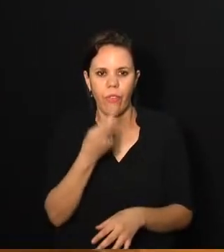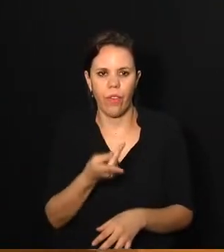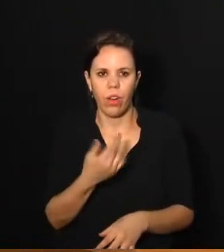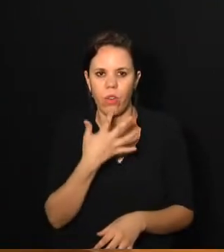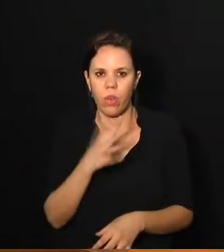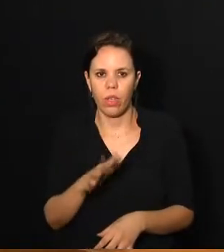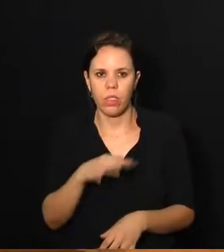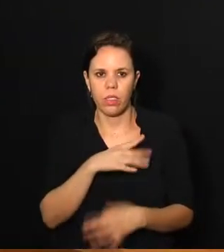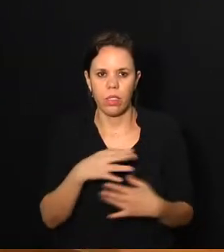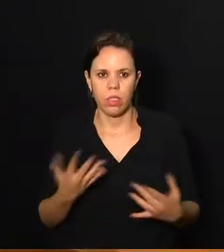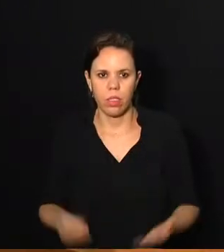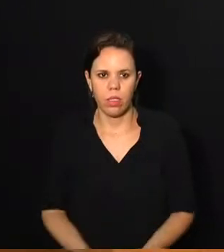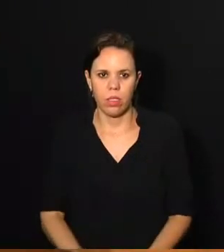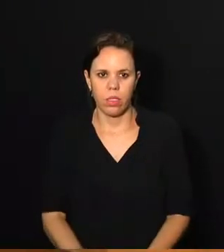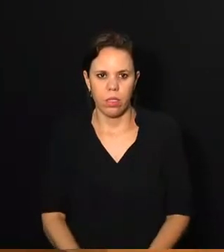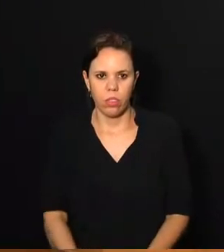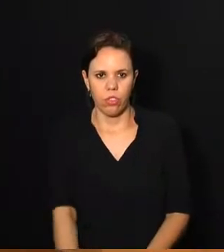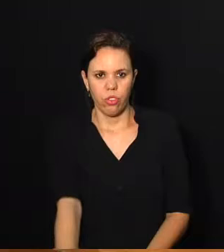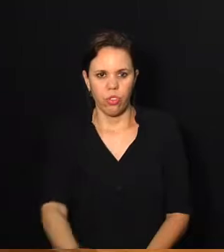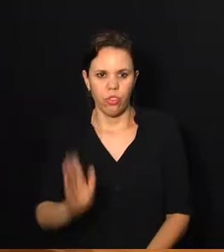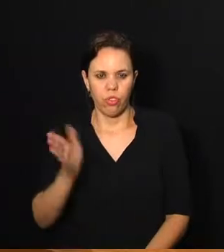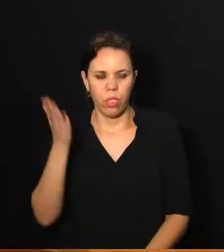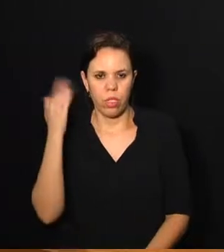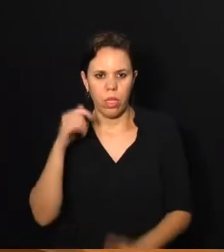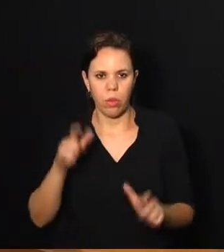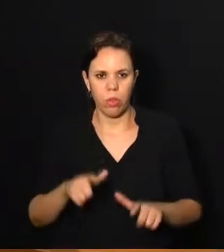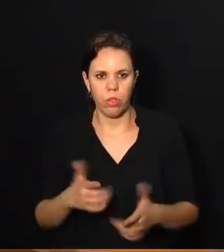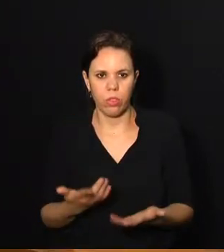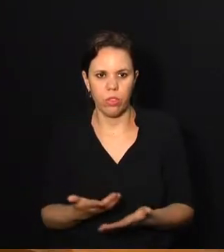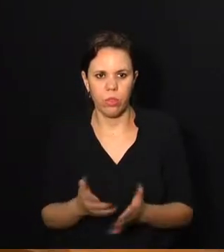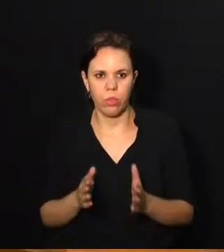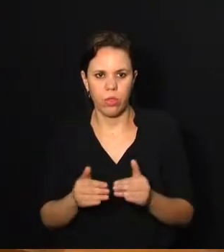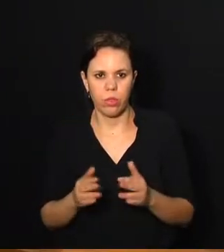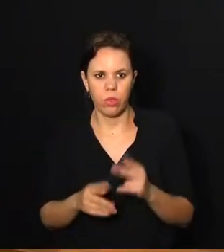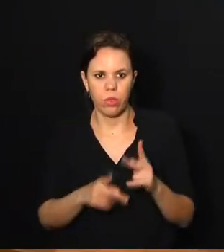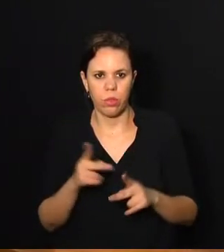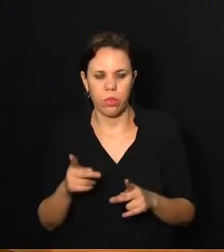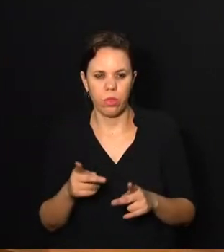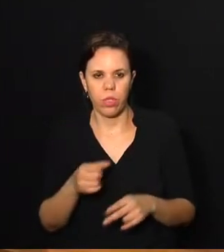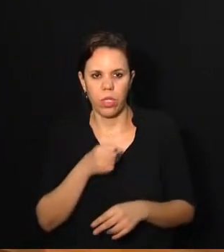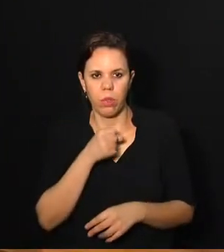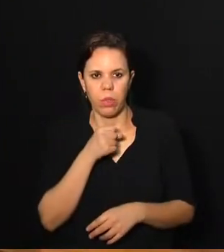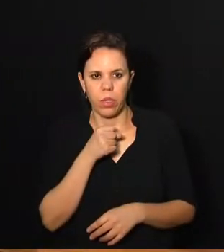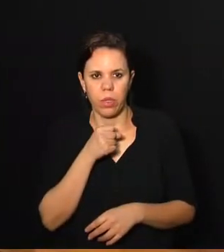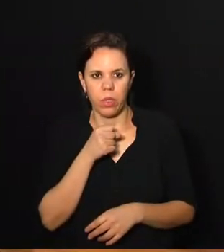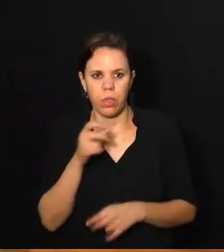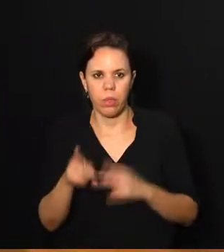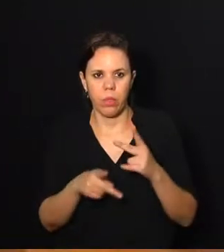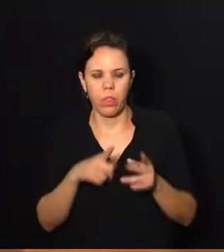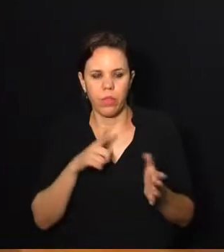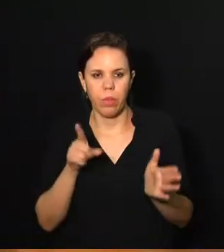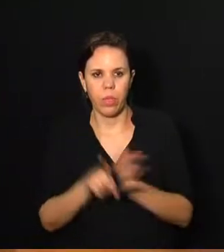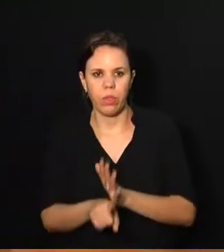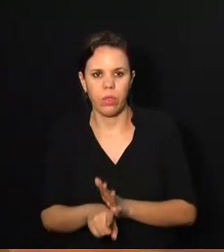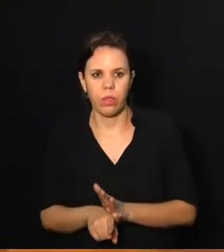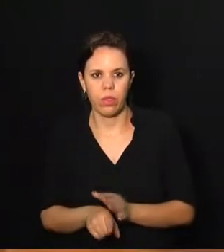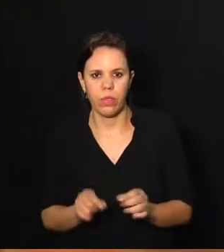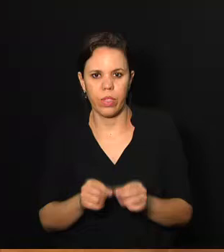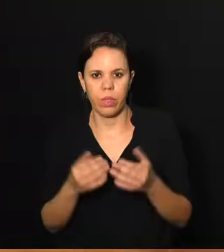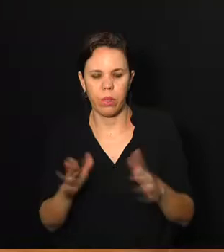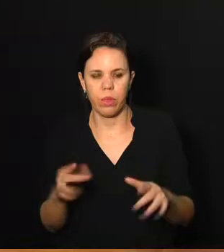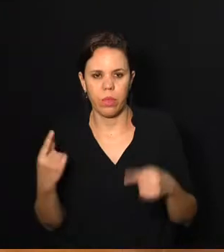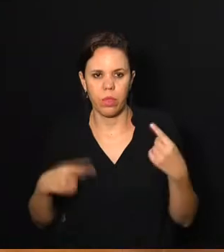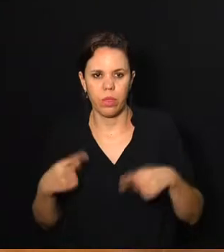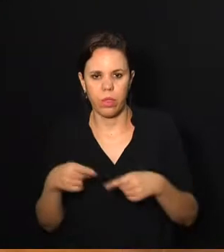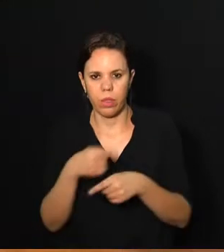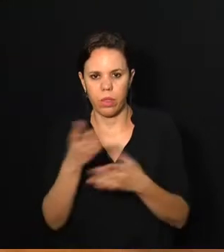cidade. Já sabe localizar, né? Eu vou até pedir, se puder trazer um microfone aqui, para alguém que tiver alguma pergunta, nós vamos abrir aqui o debate